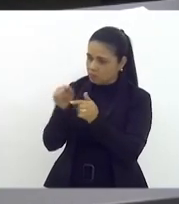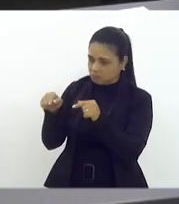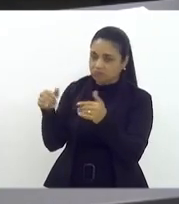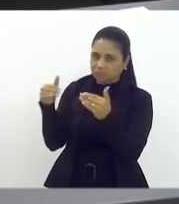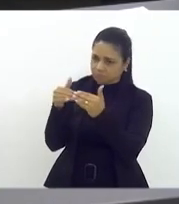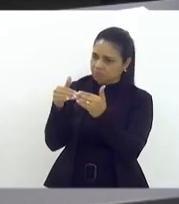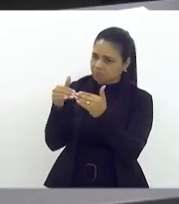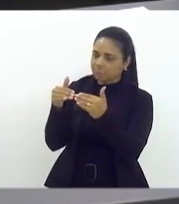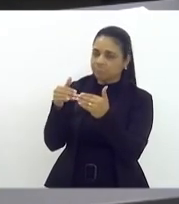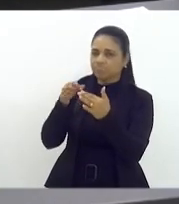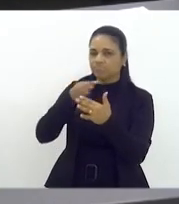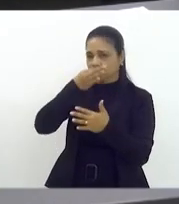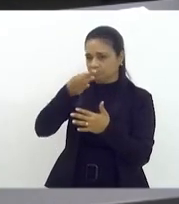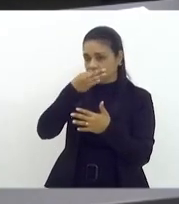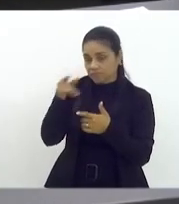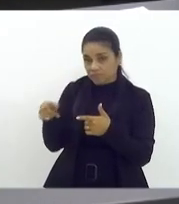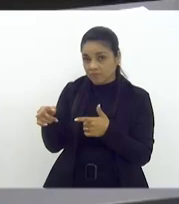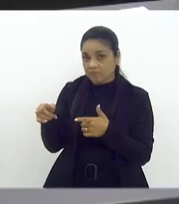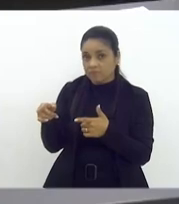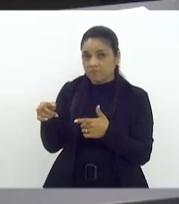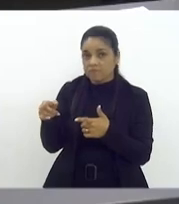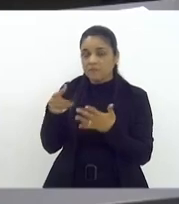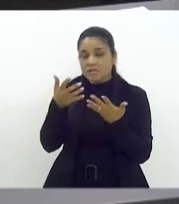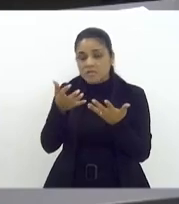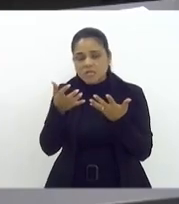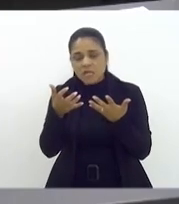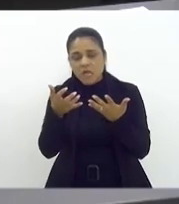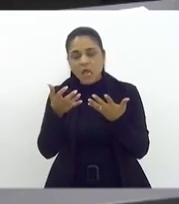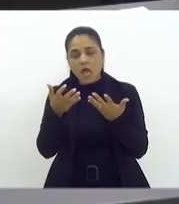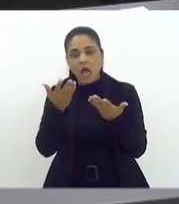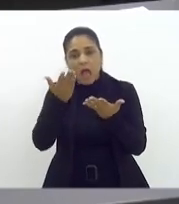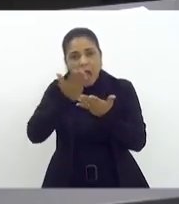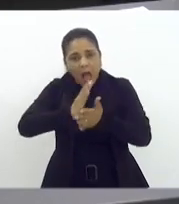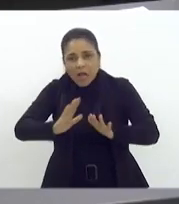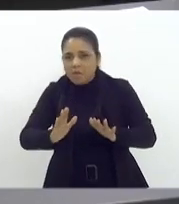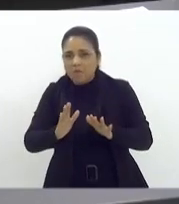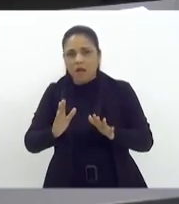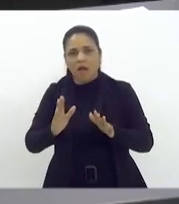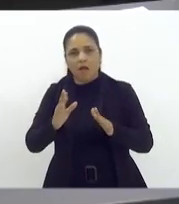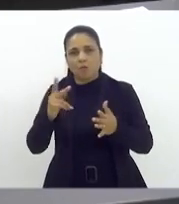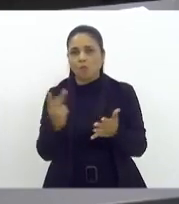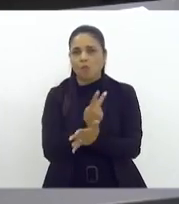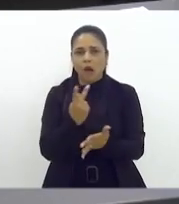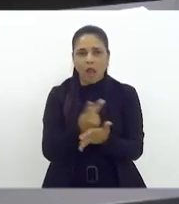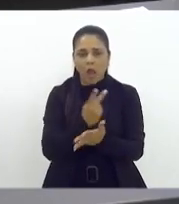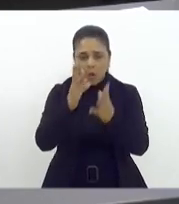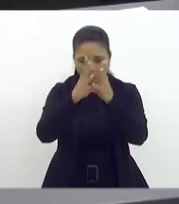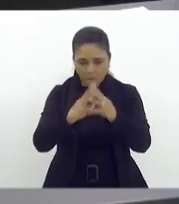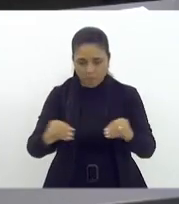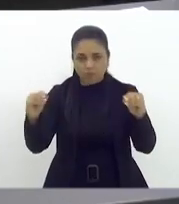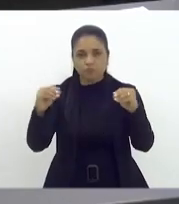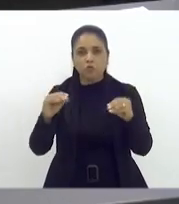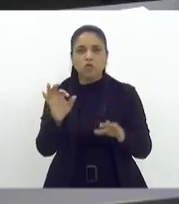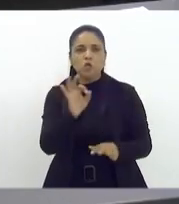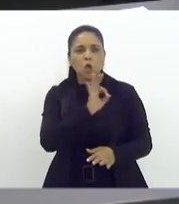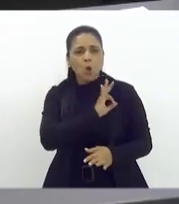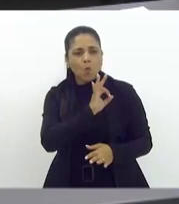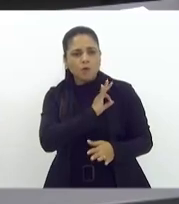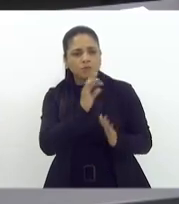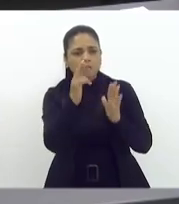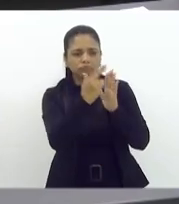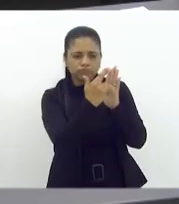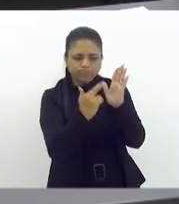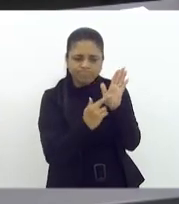queremos acabar com os erros fazer com que os policiais possam agir dentro das normas